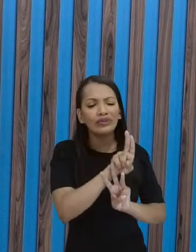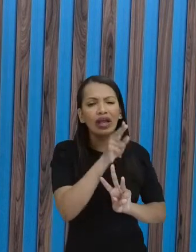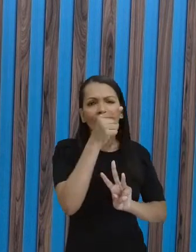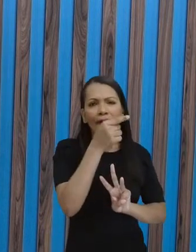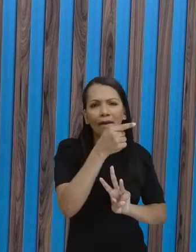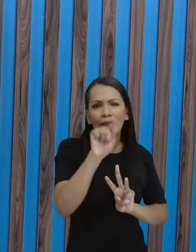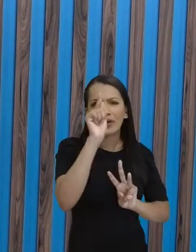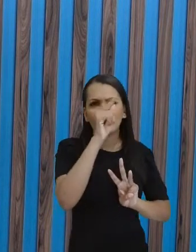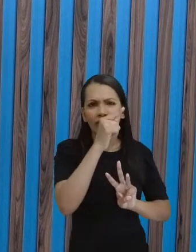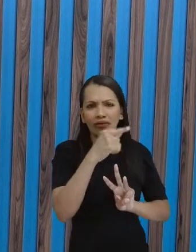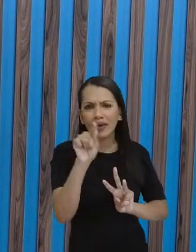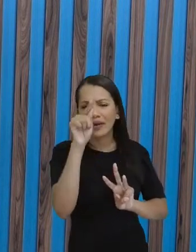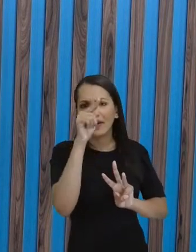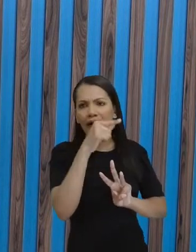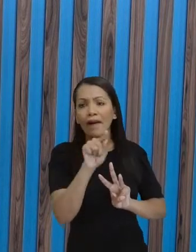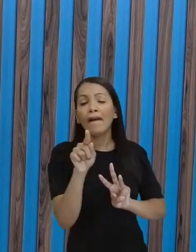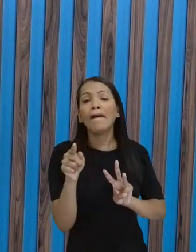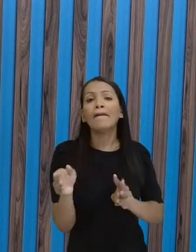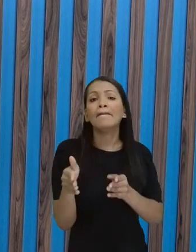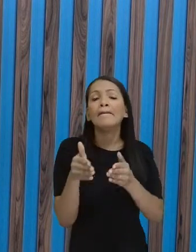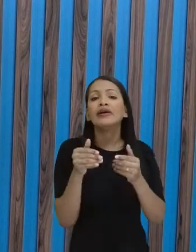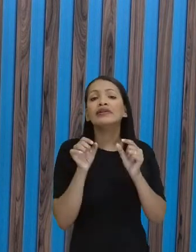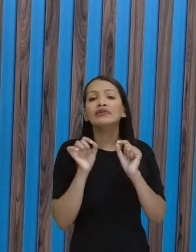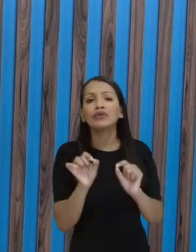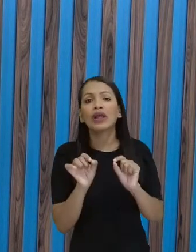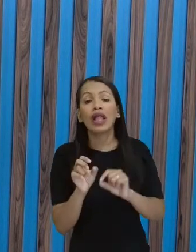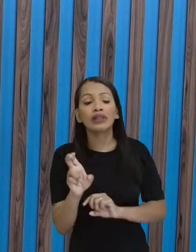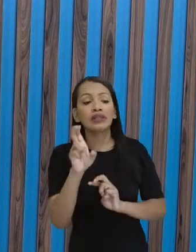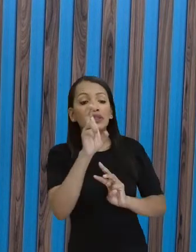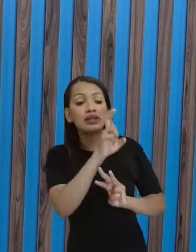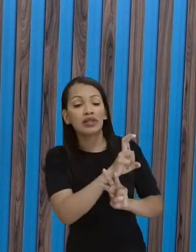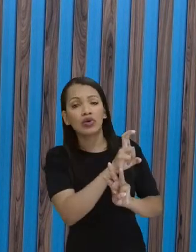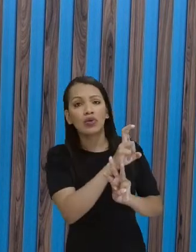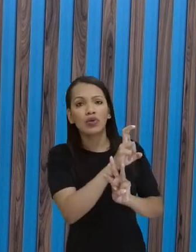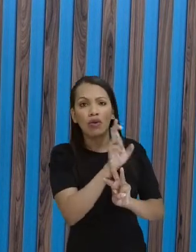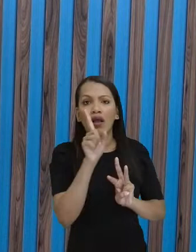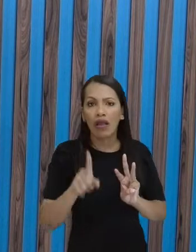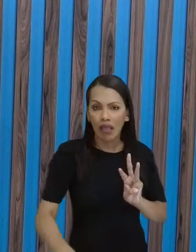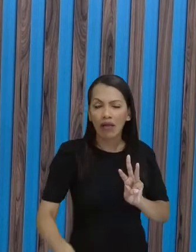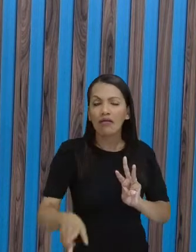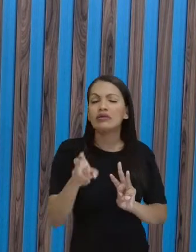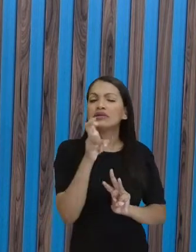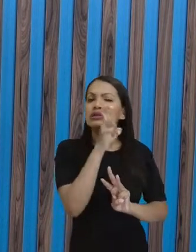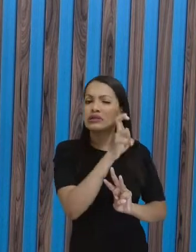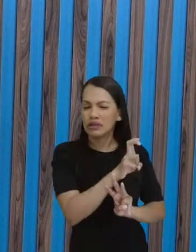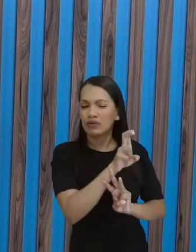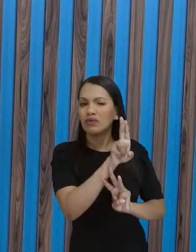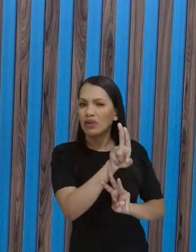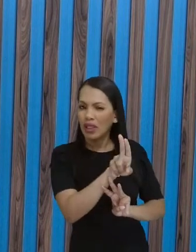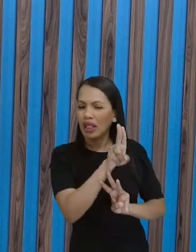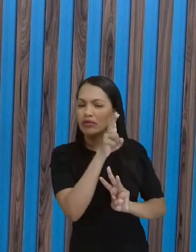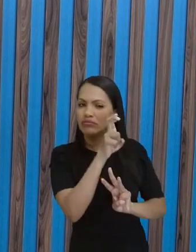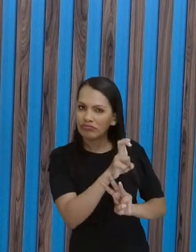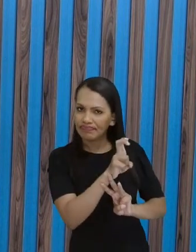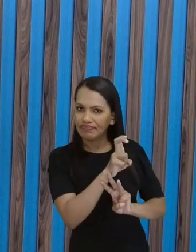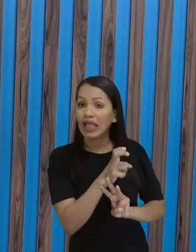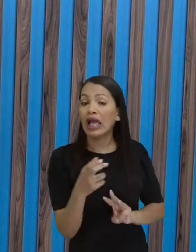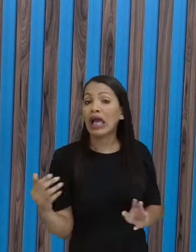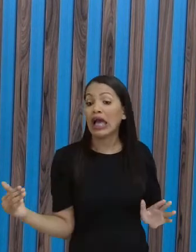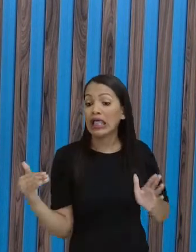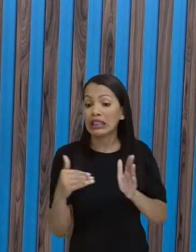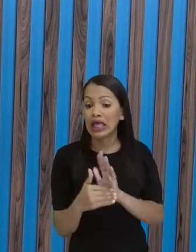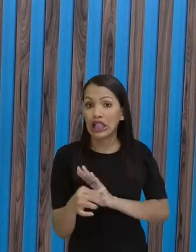as unidades, porque ele está pedindo aqui 5 e 5 é unidade. Até 9 nós temos